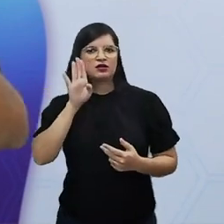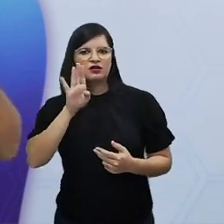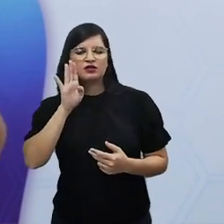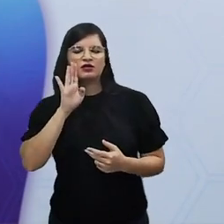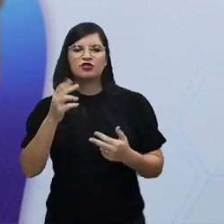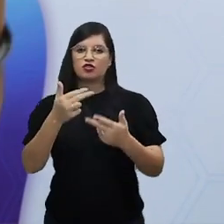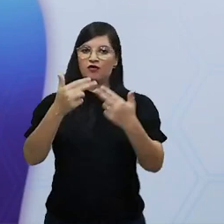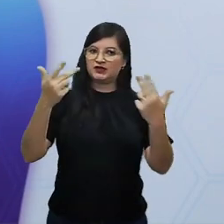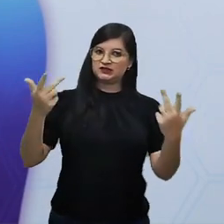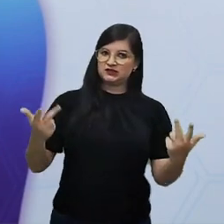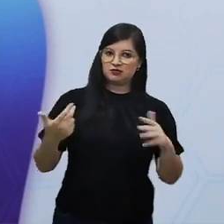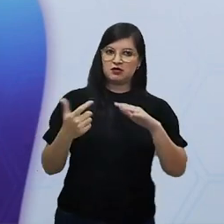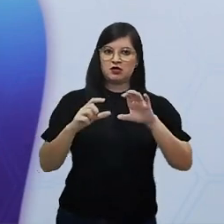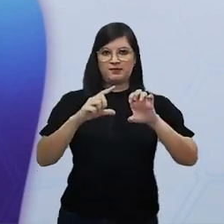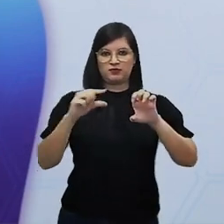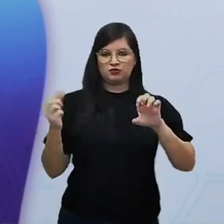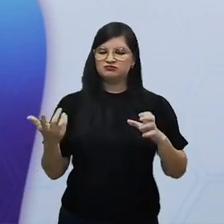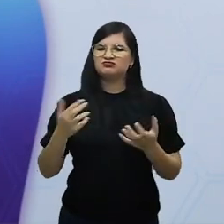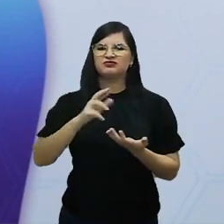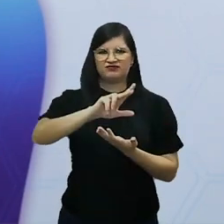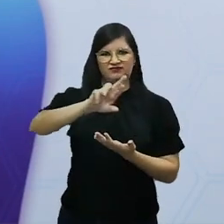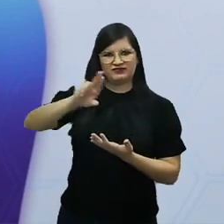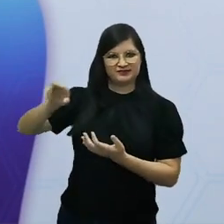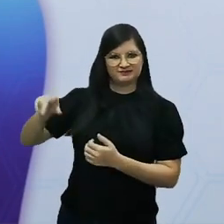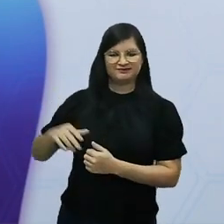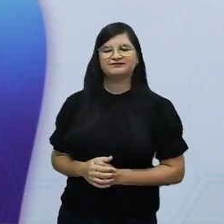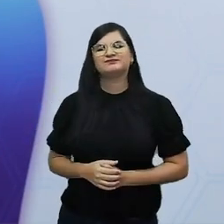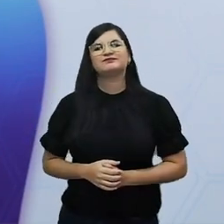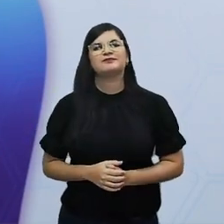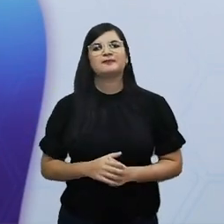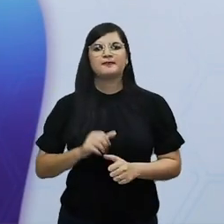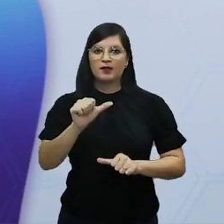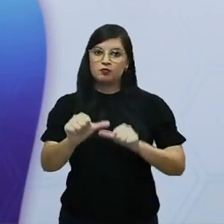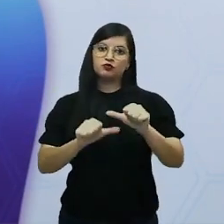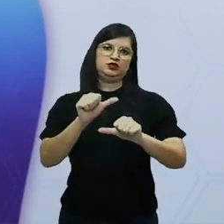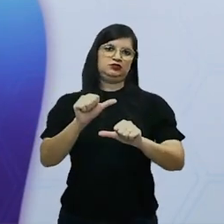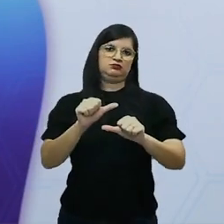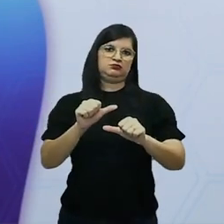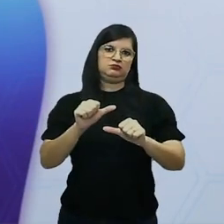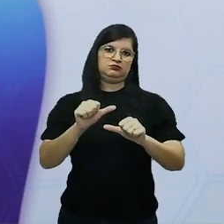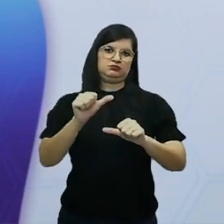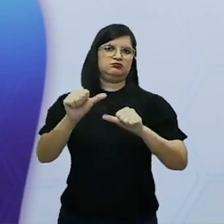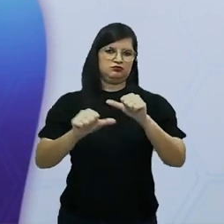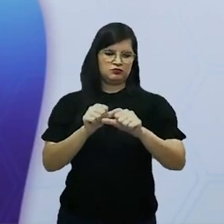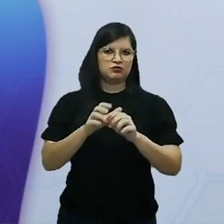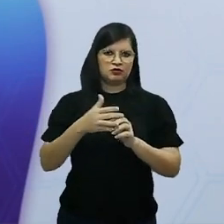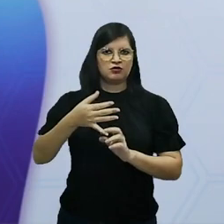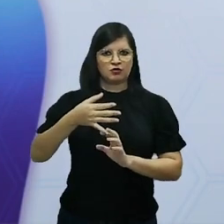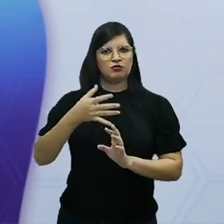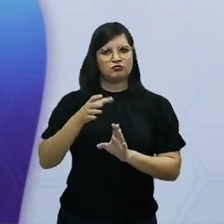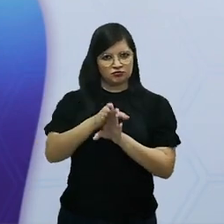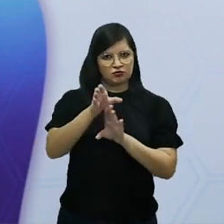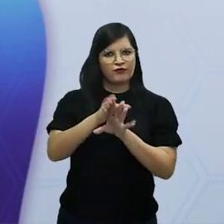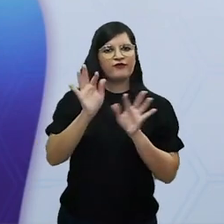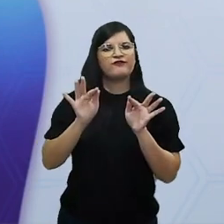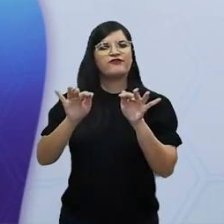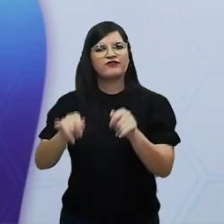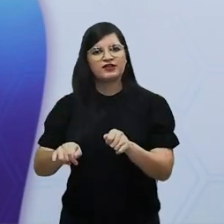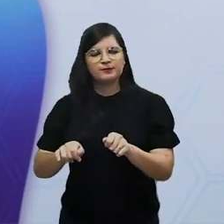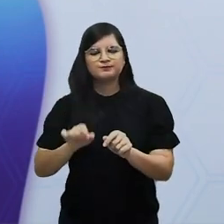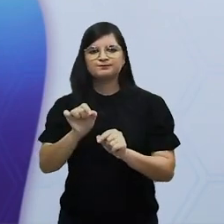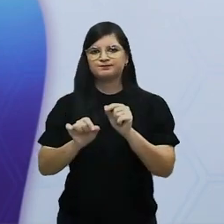sobre inovação, empreendedorismo, por aí vai. Então, gente, mude. E uma dica final que eu traria para vocês é a